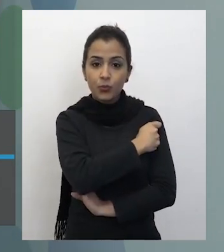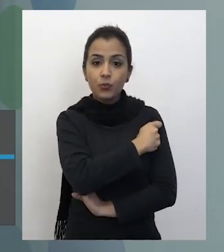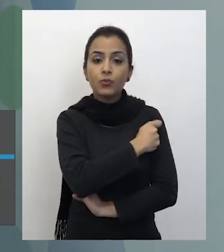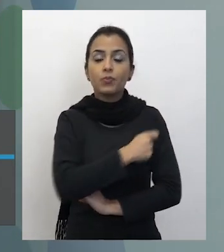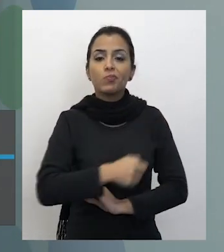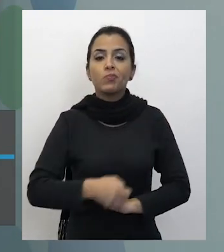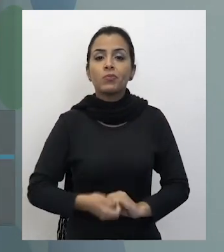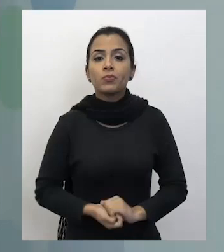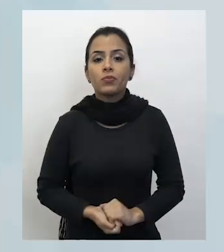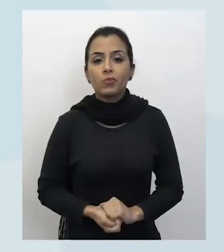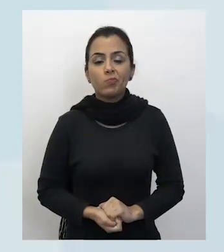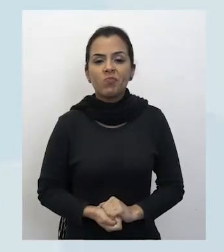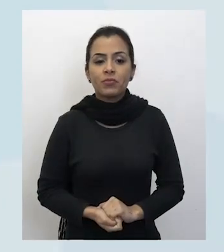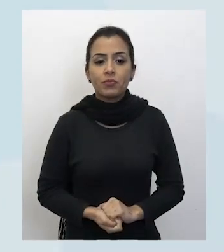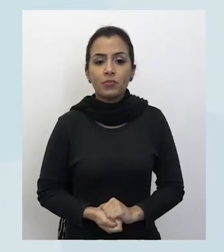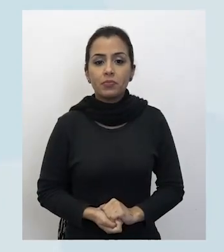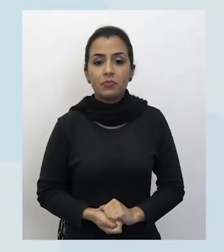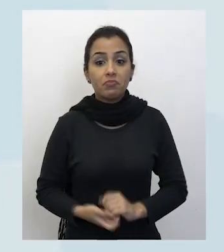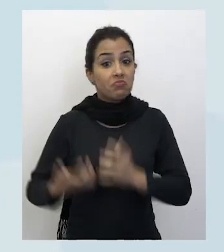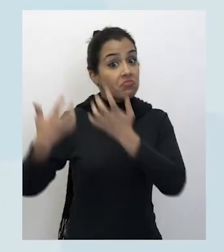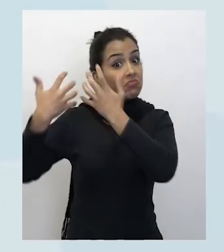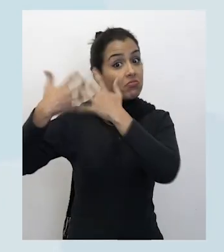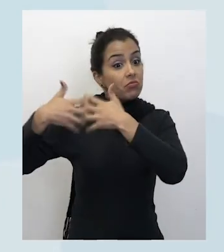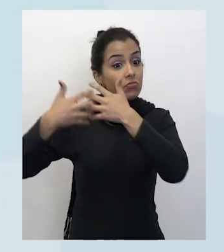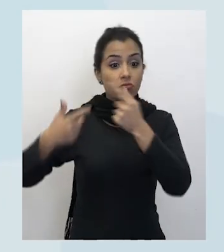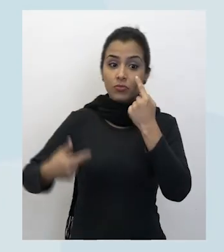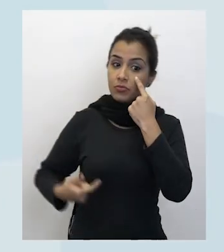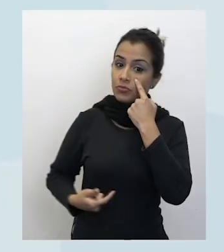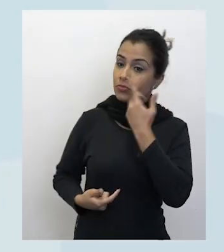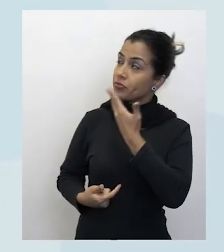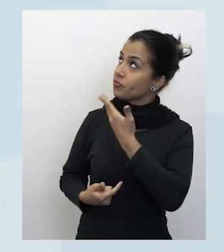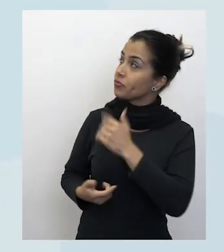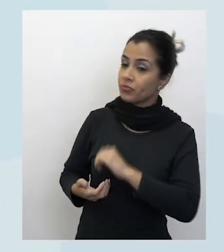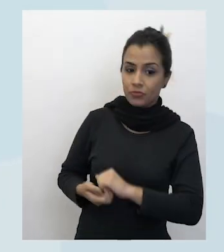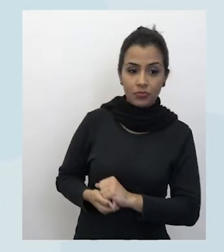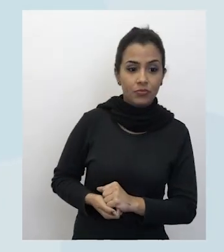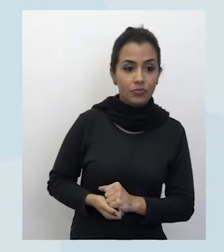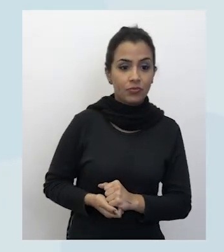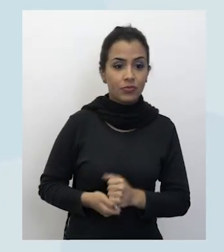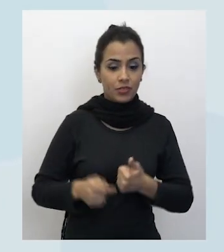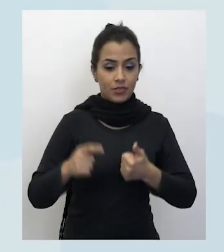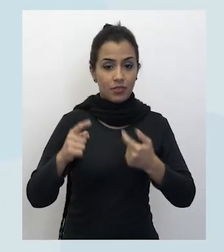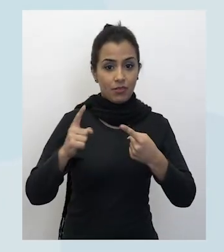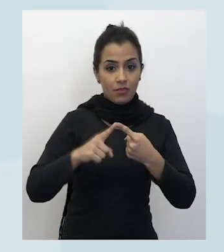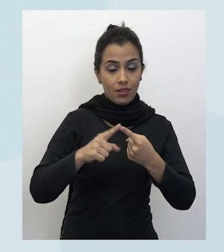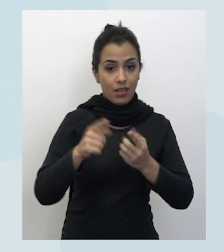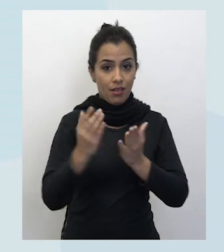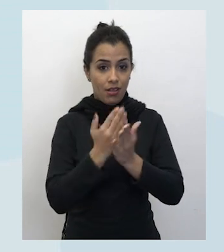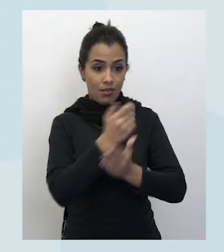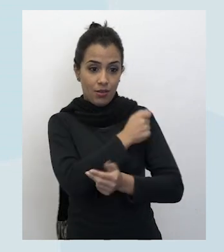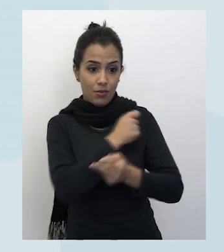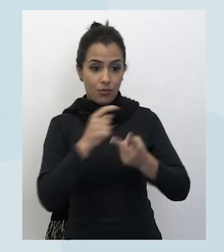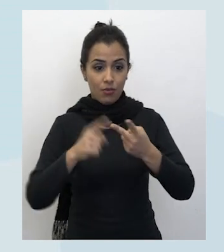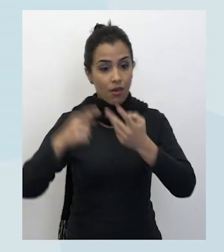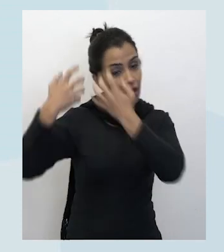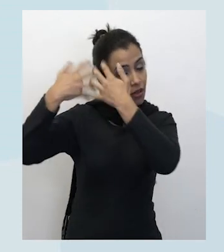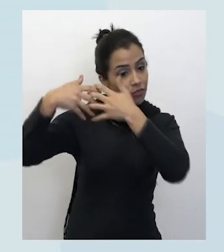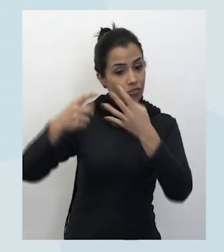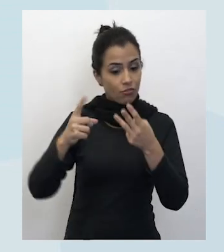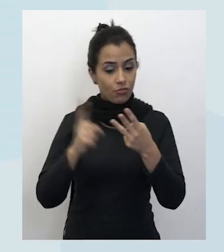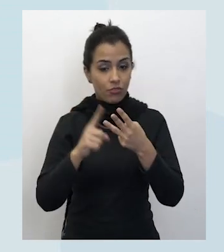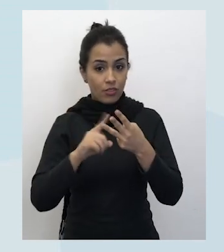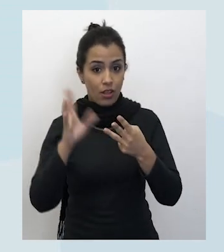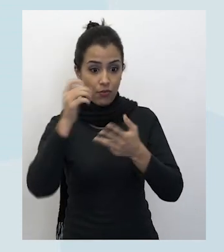a gente vai refletir sobre o que a gente vai discutir aqui, resolver as atividades, interagir no chat e